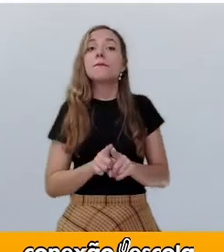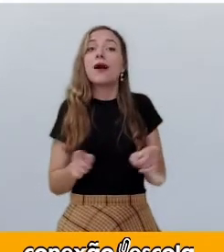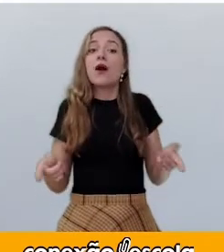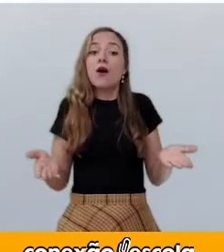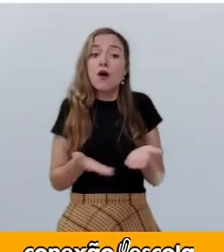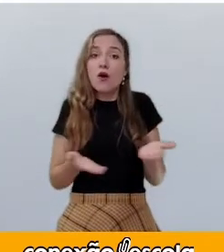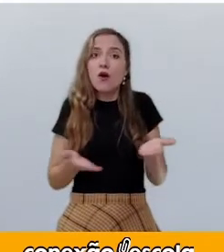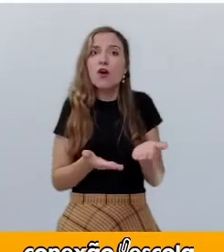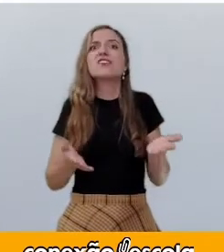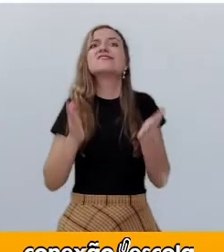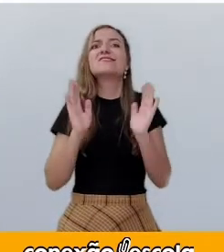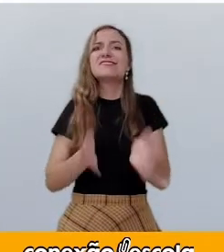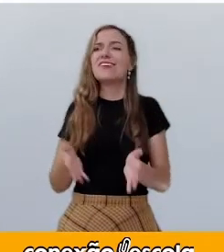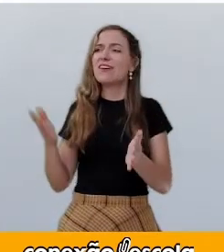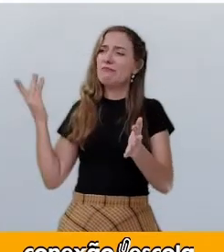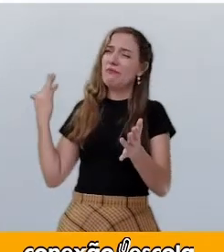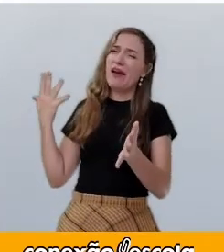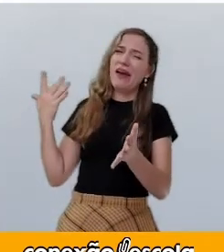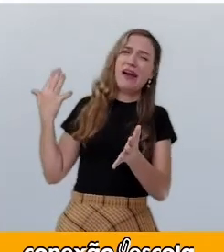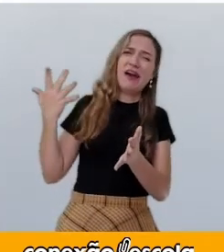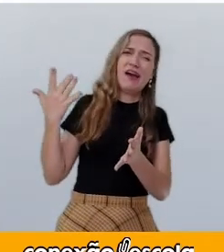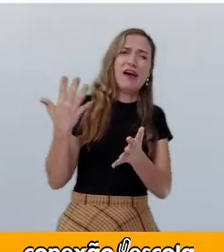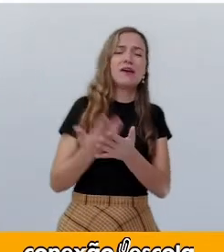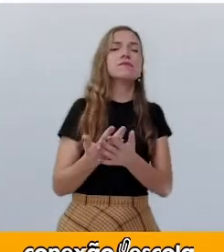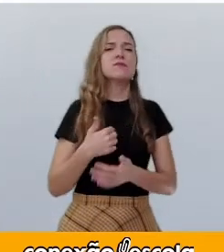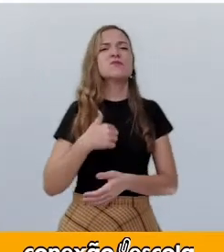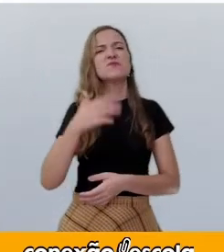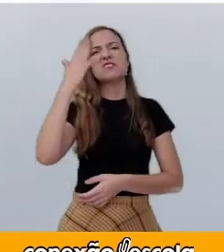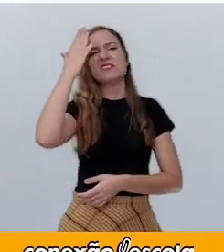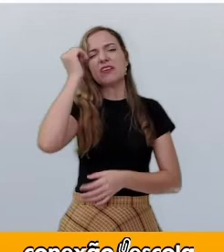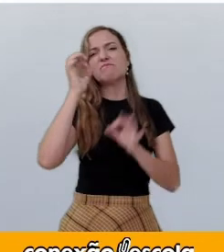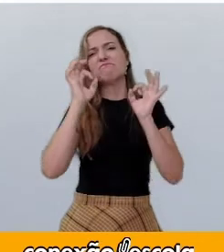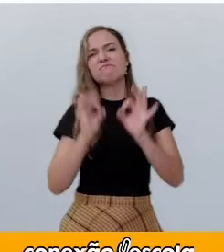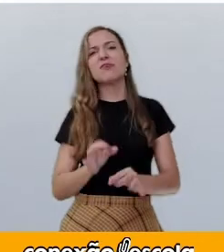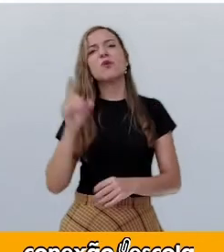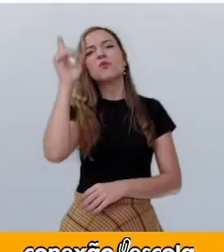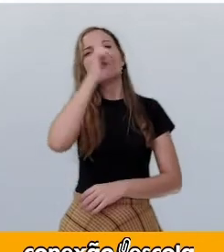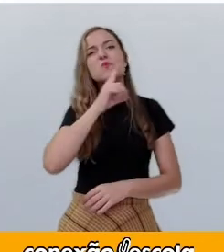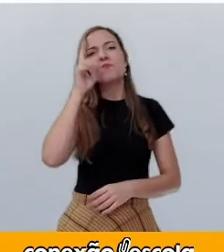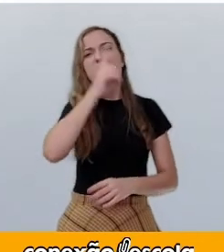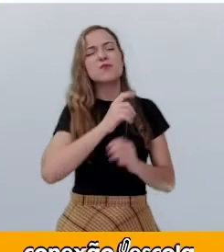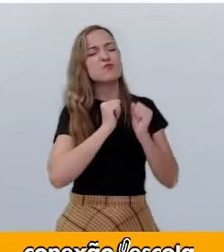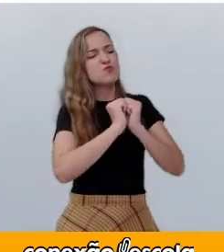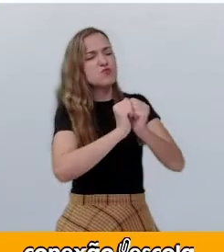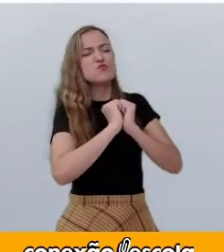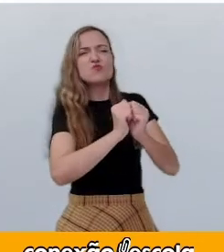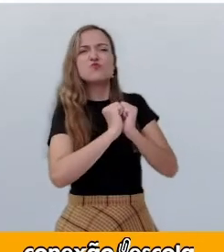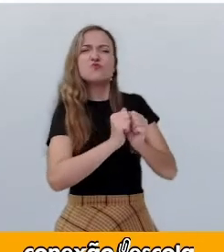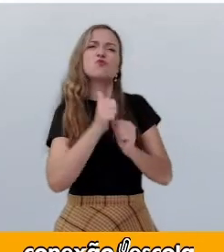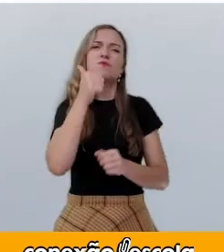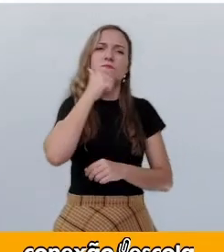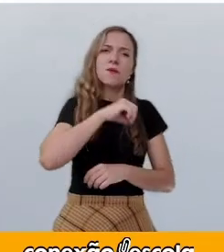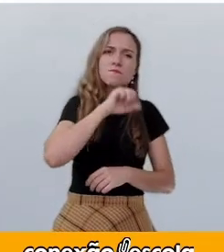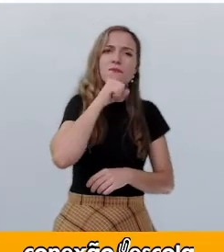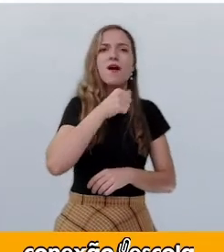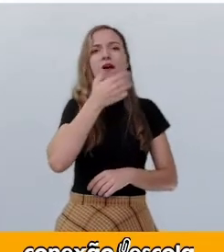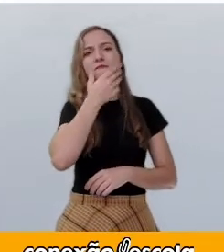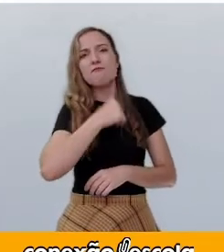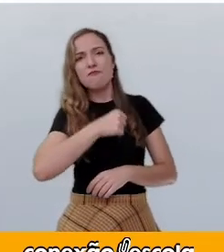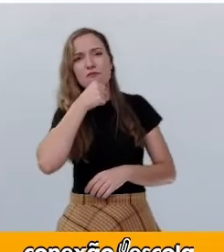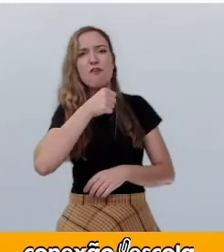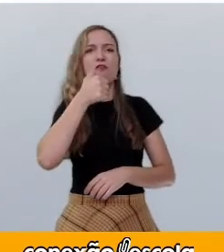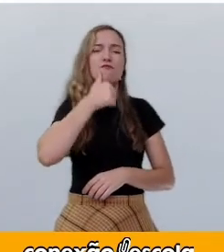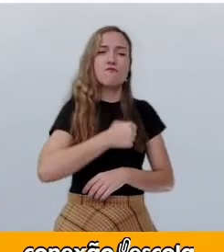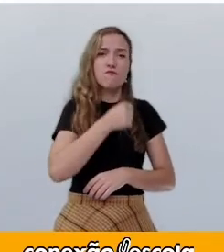depois de tanto tempo Sei que esses finais de semana que vivi com uma mãe Vovó e